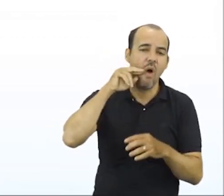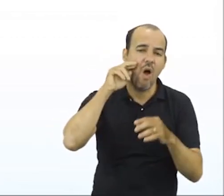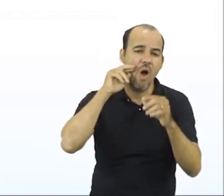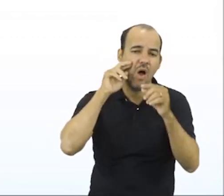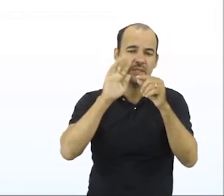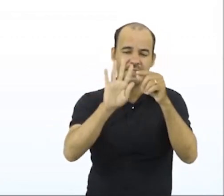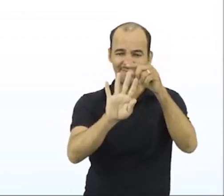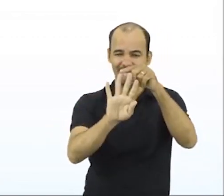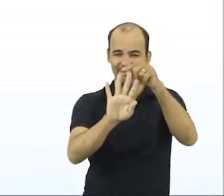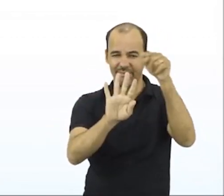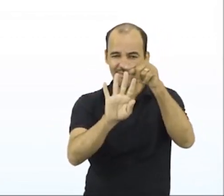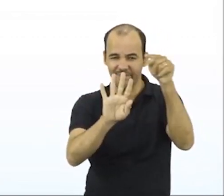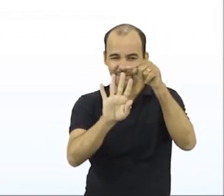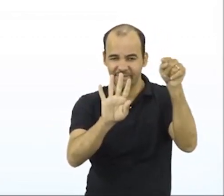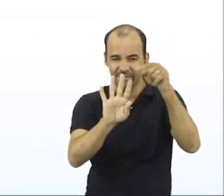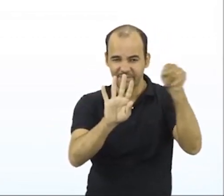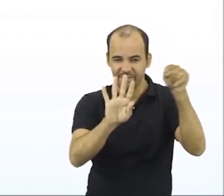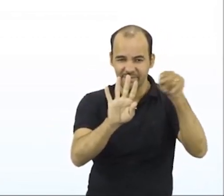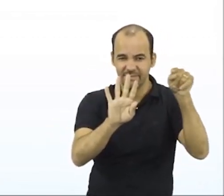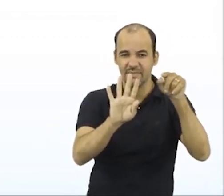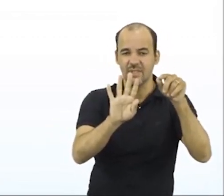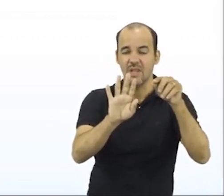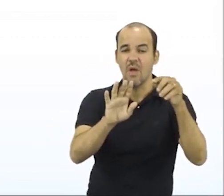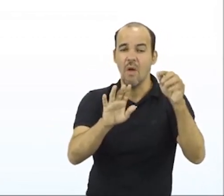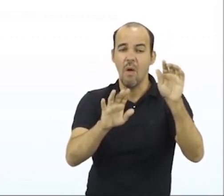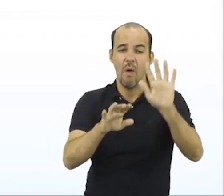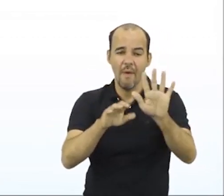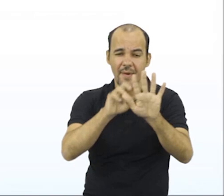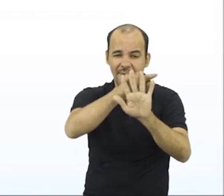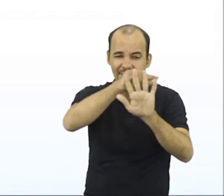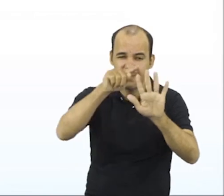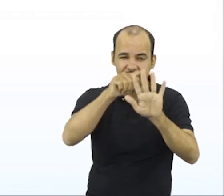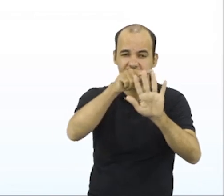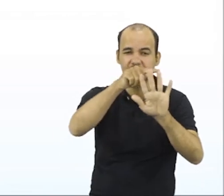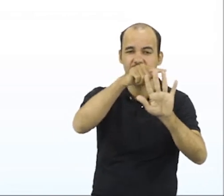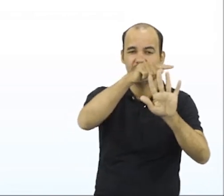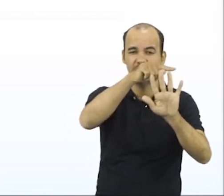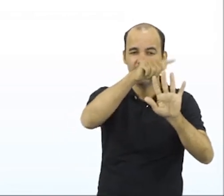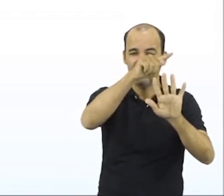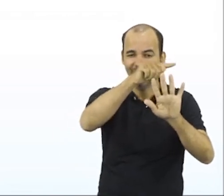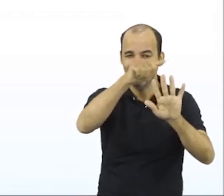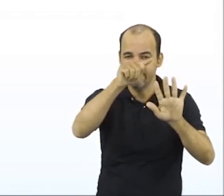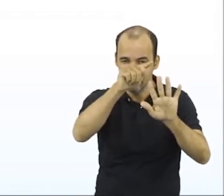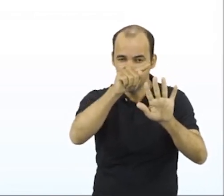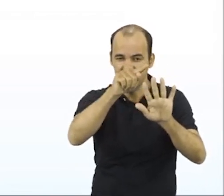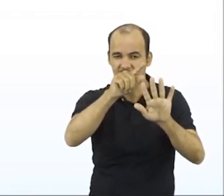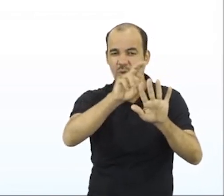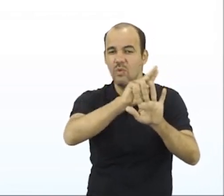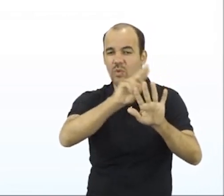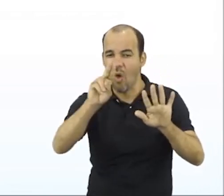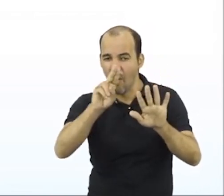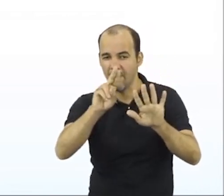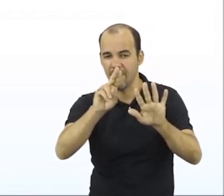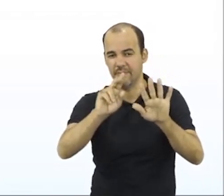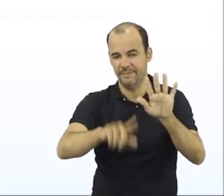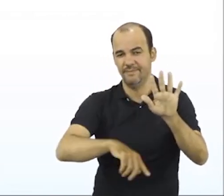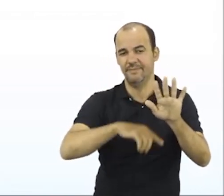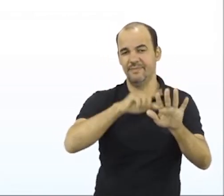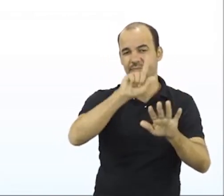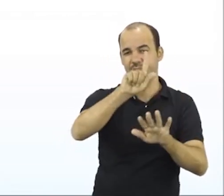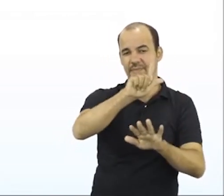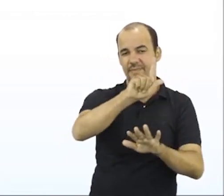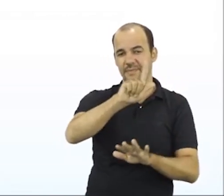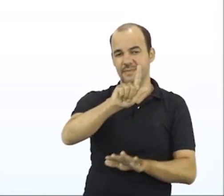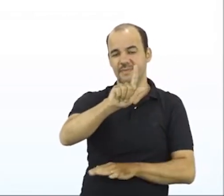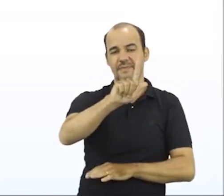Aqui você vai ter assim, ó. Esse primeiro aqui pode ser uma glicoproteína.